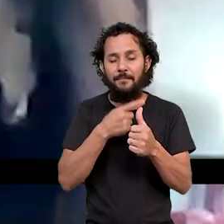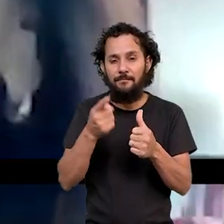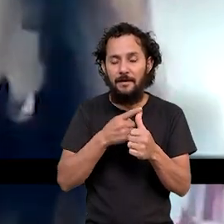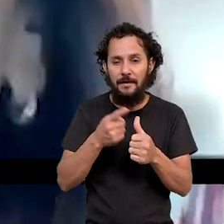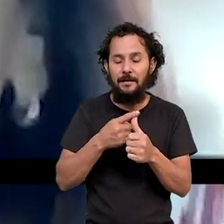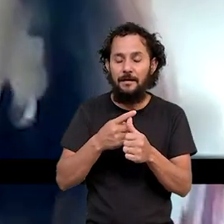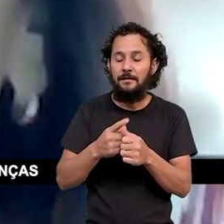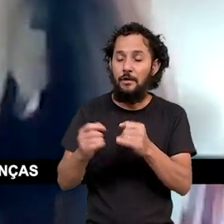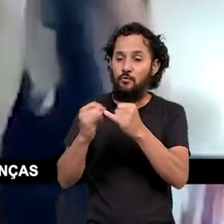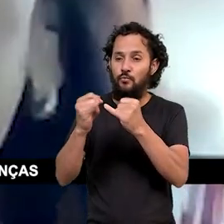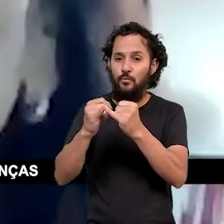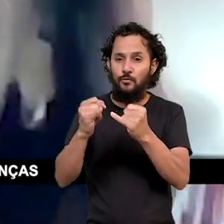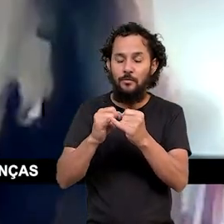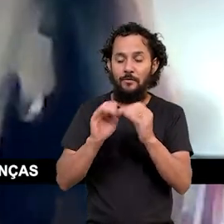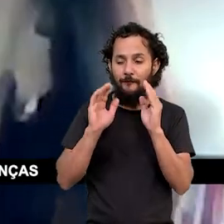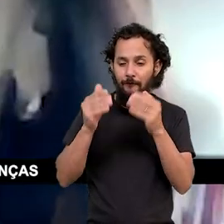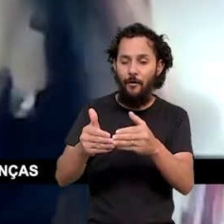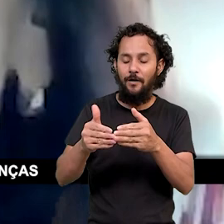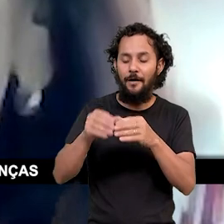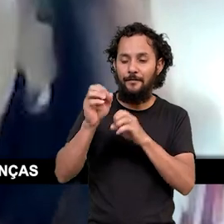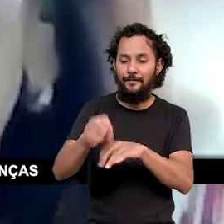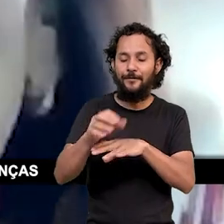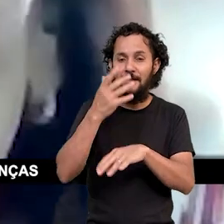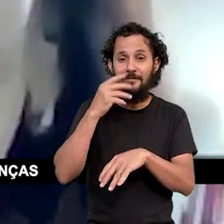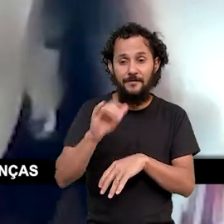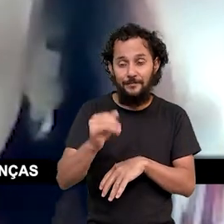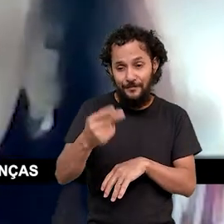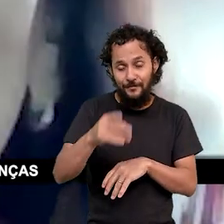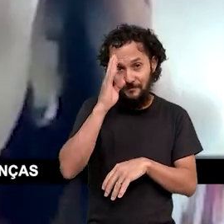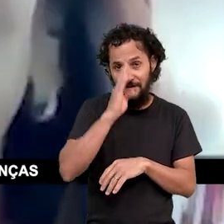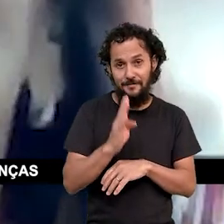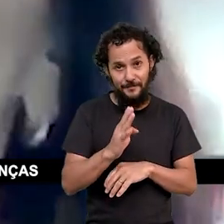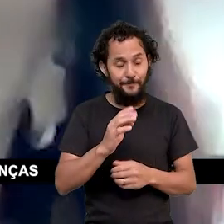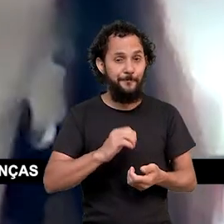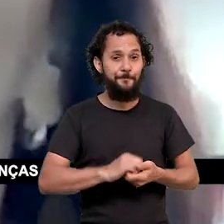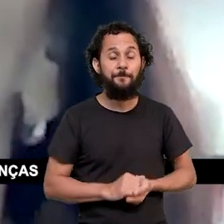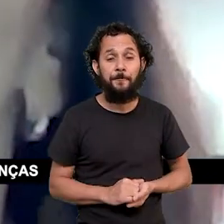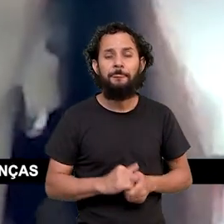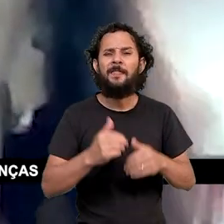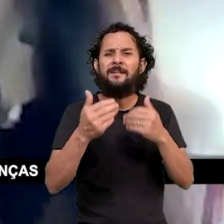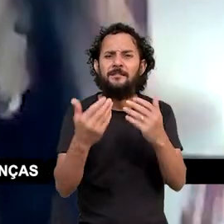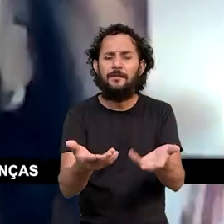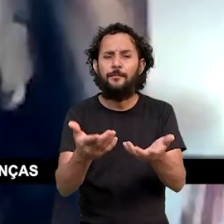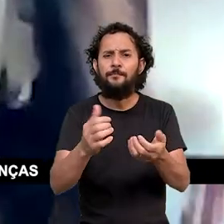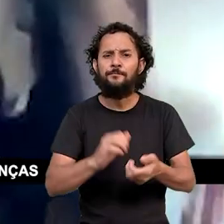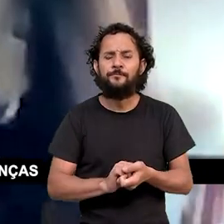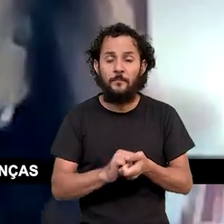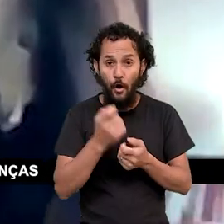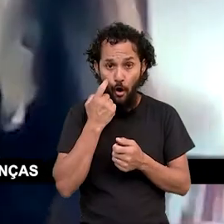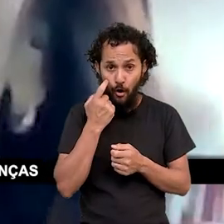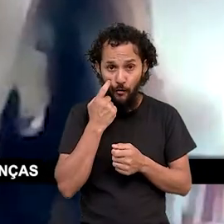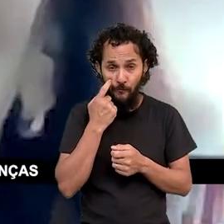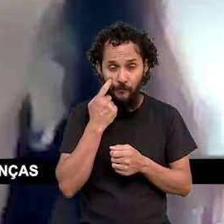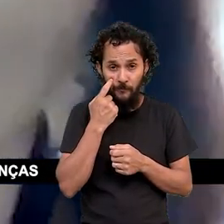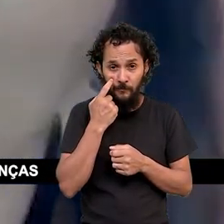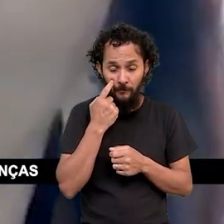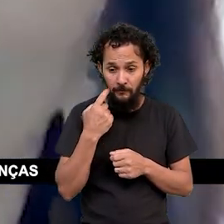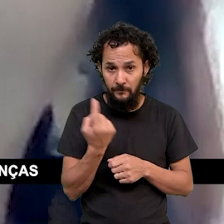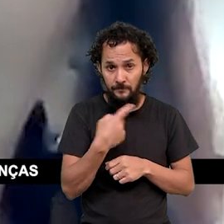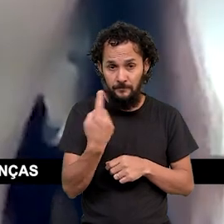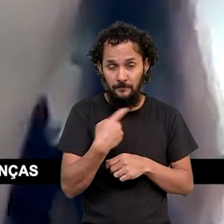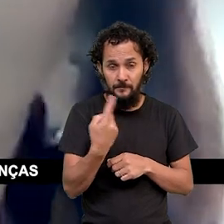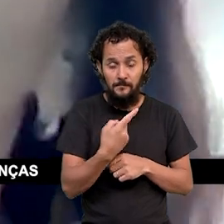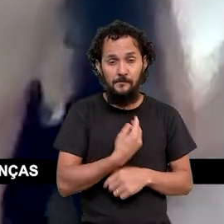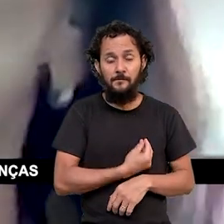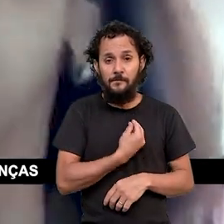primeiras instituições dedicadas à educação infantil no Brasil. Então, vejam vocês,